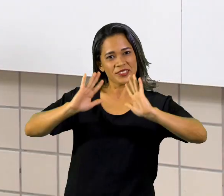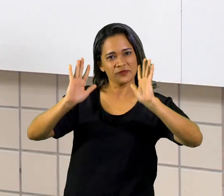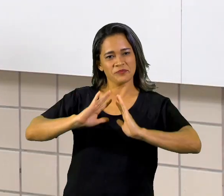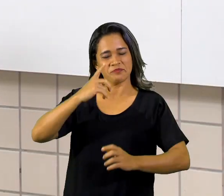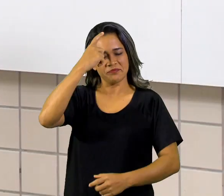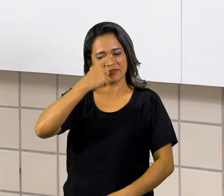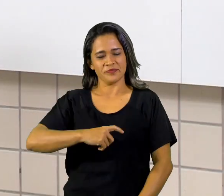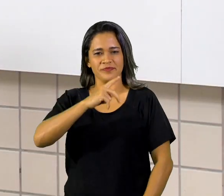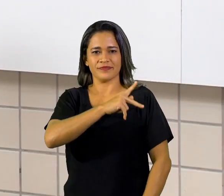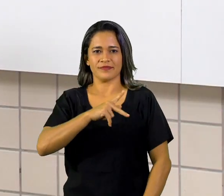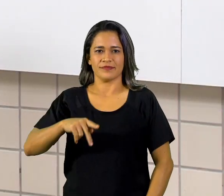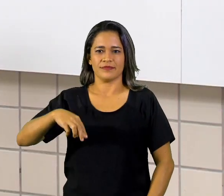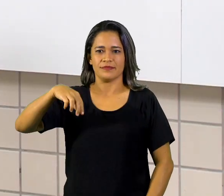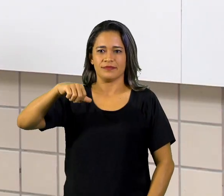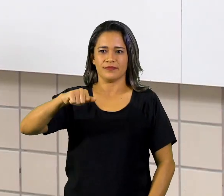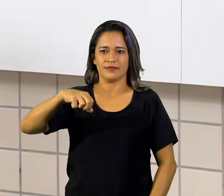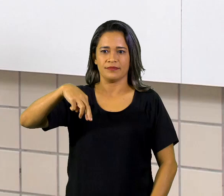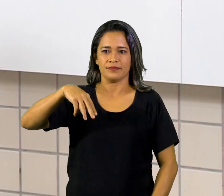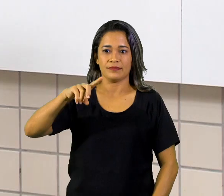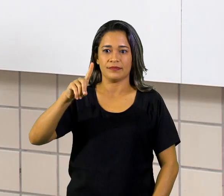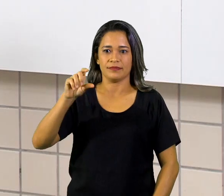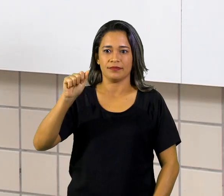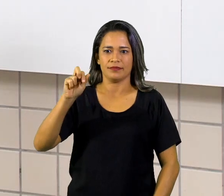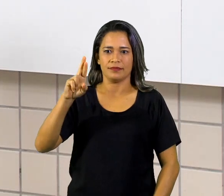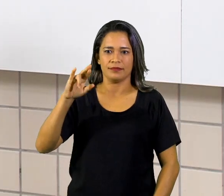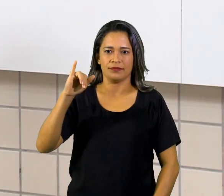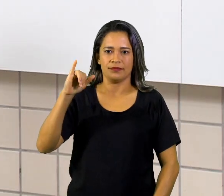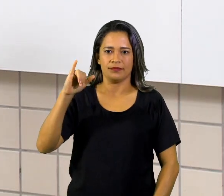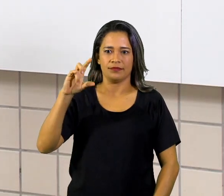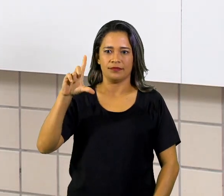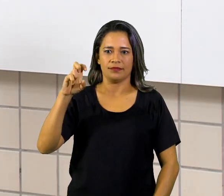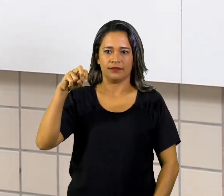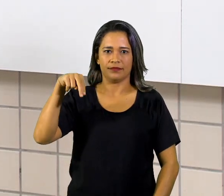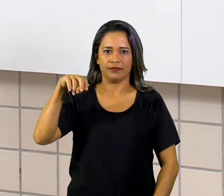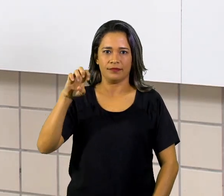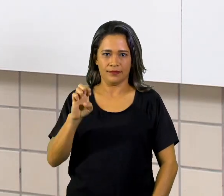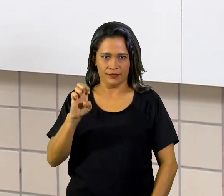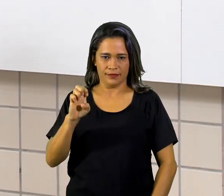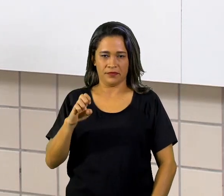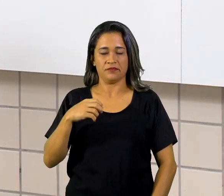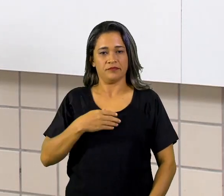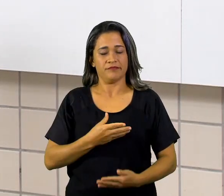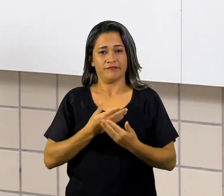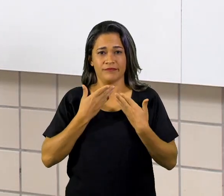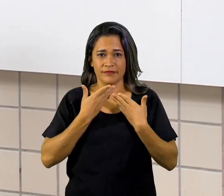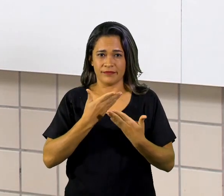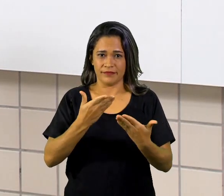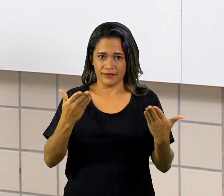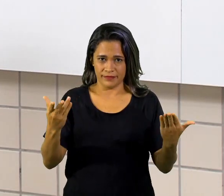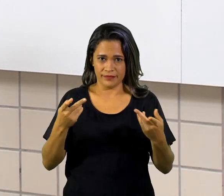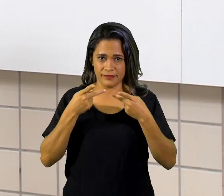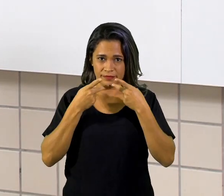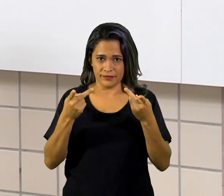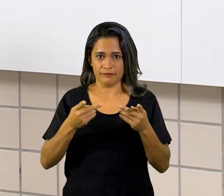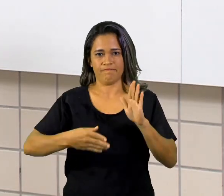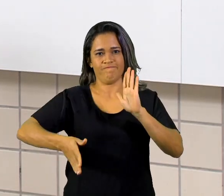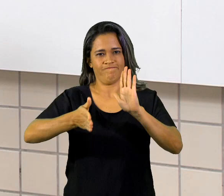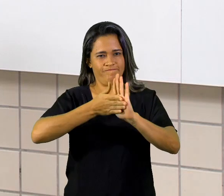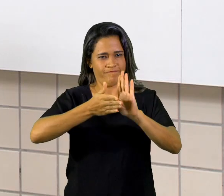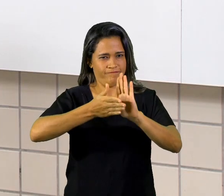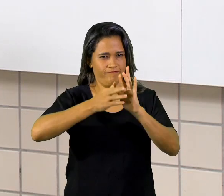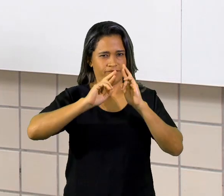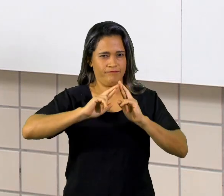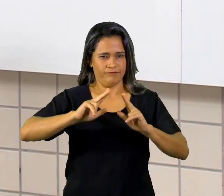Sou a professora Darilene Paiva e estou aqui para falar com vocês, famílias, sobre diferentes propostas sobre